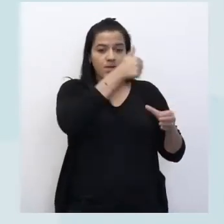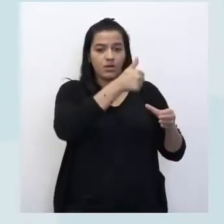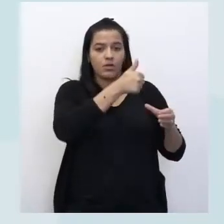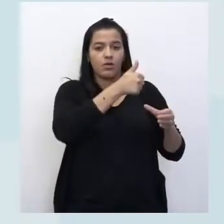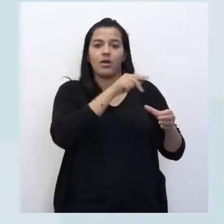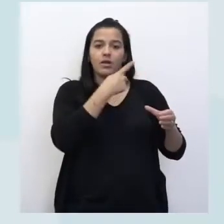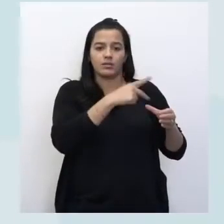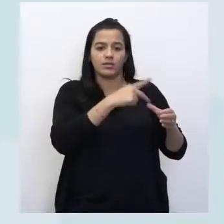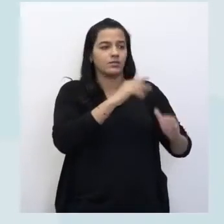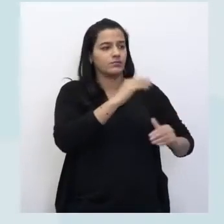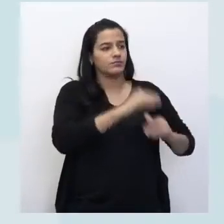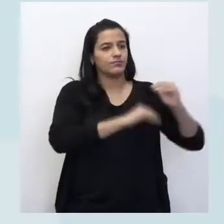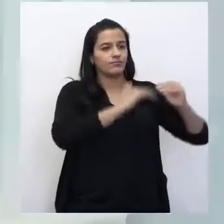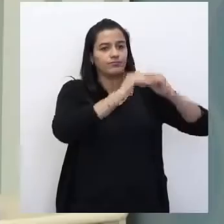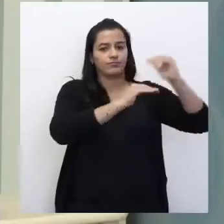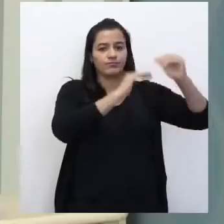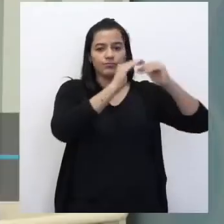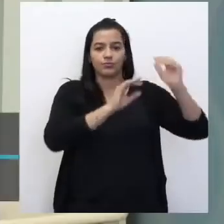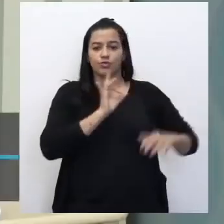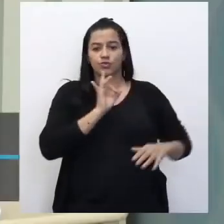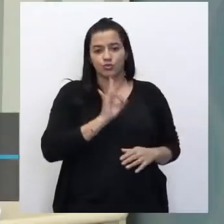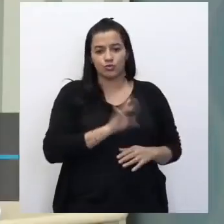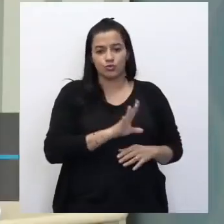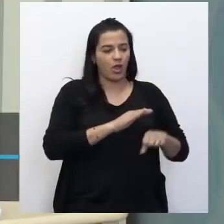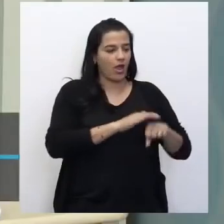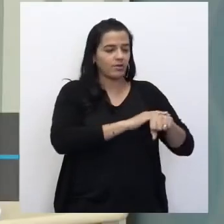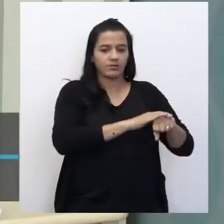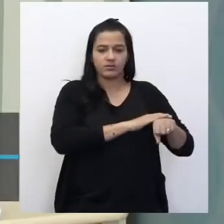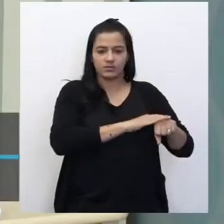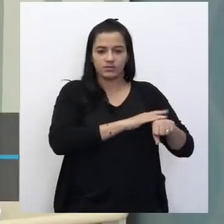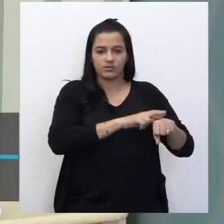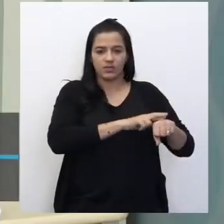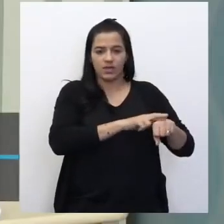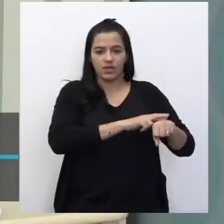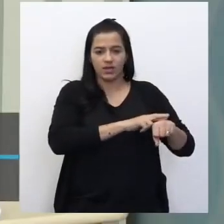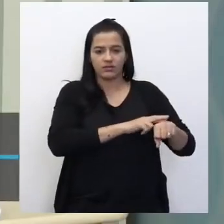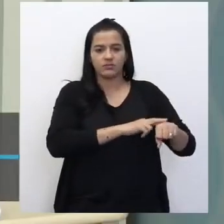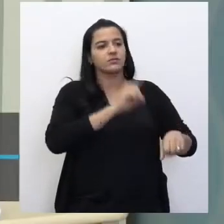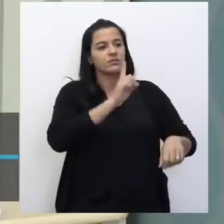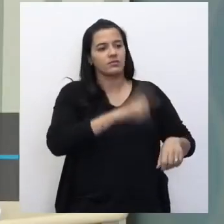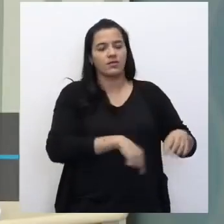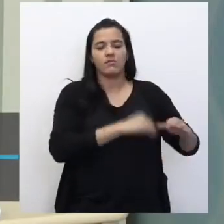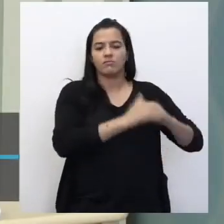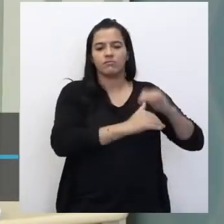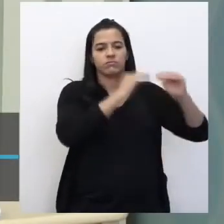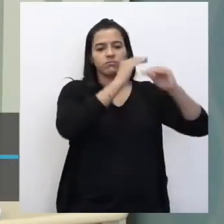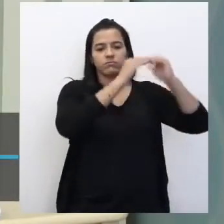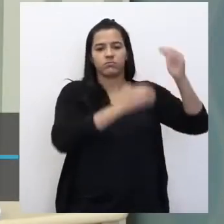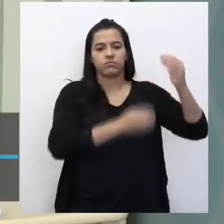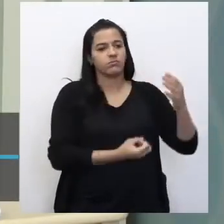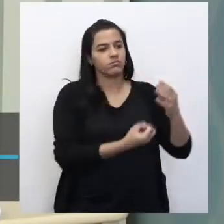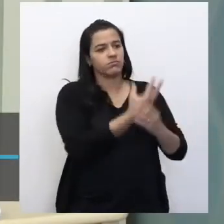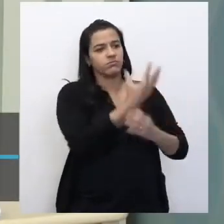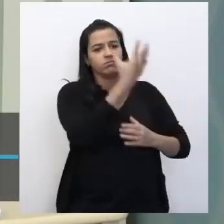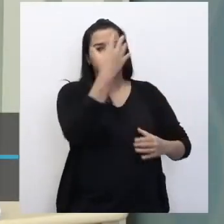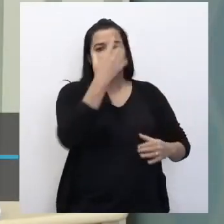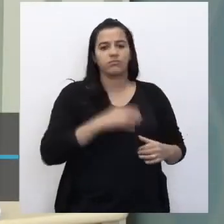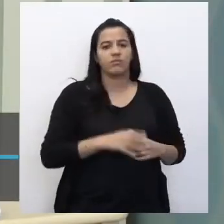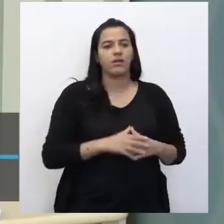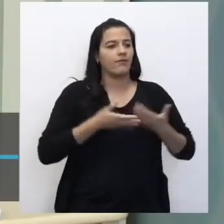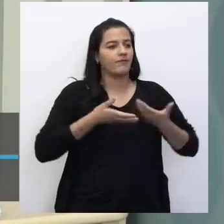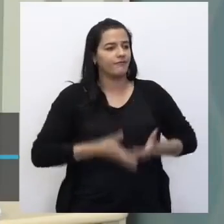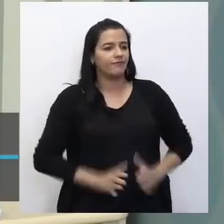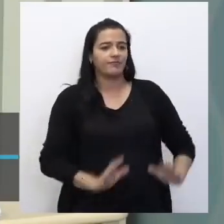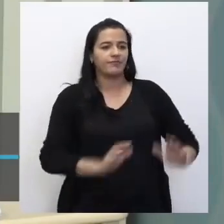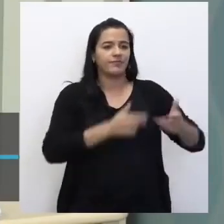aí, né? Só as melhores raças é que teriam direito a florescer, a brotar,